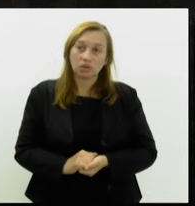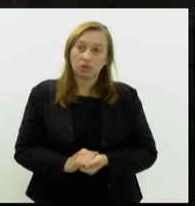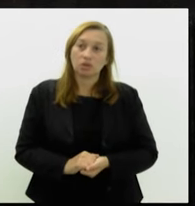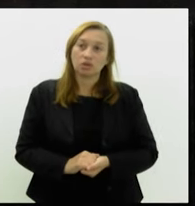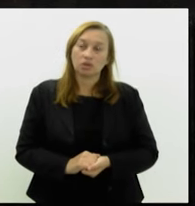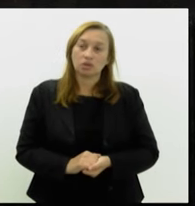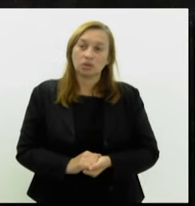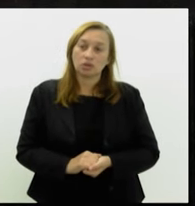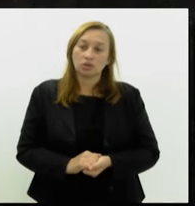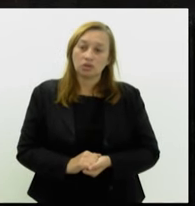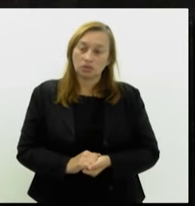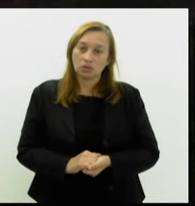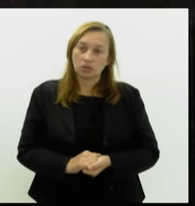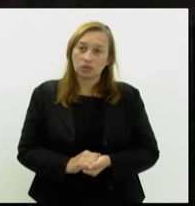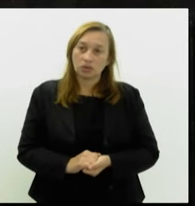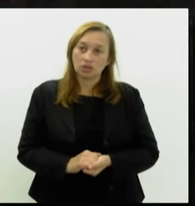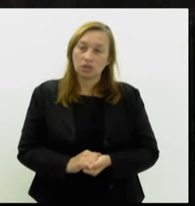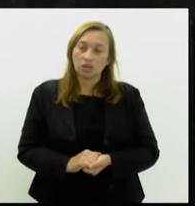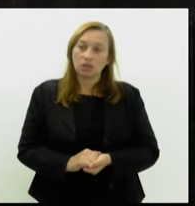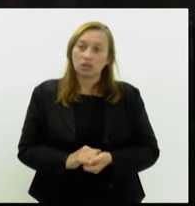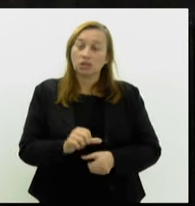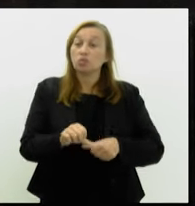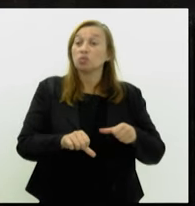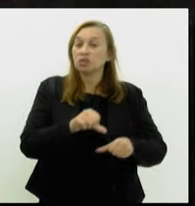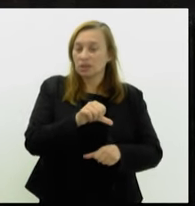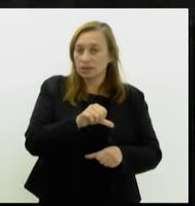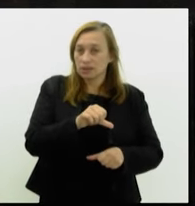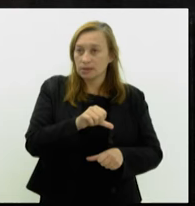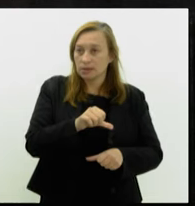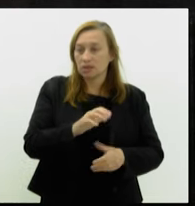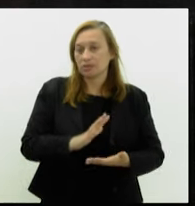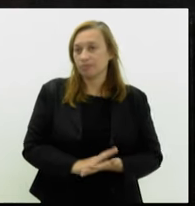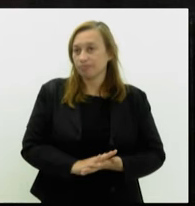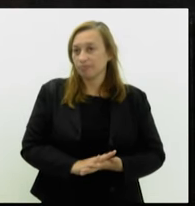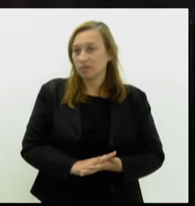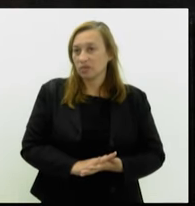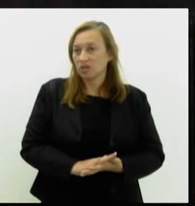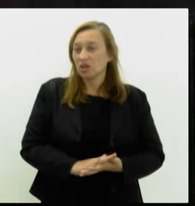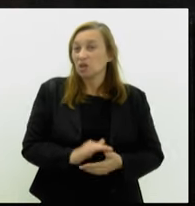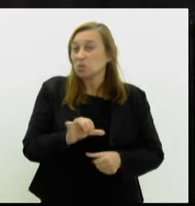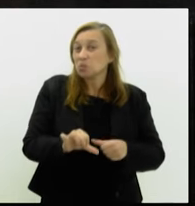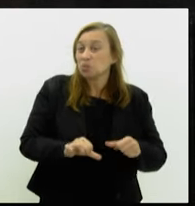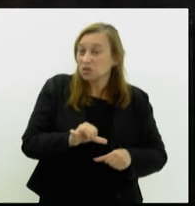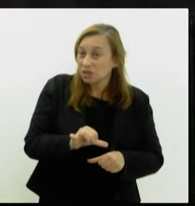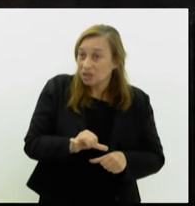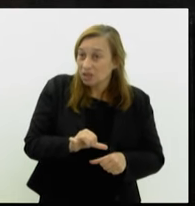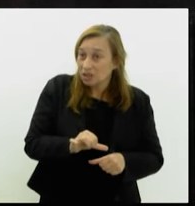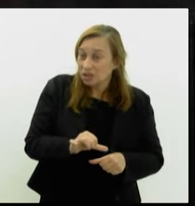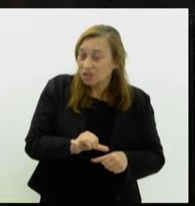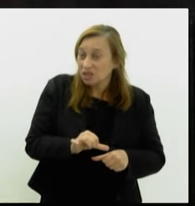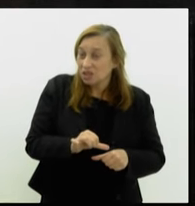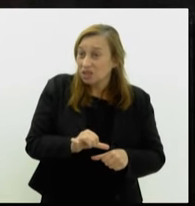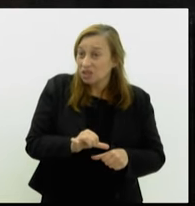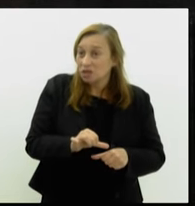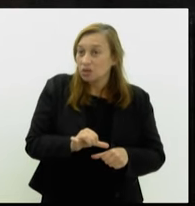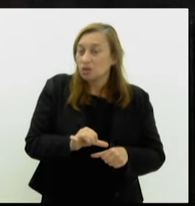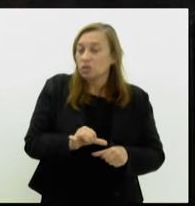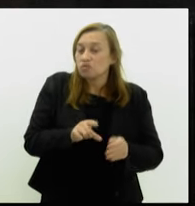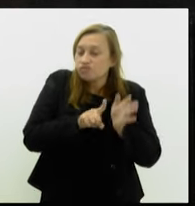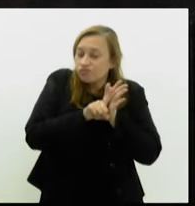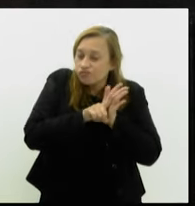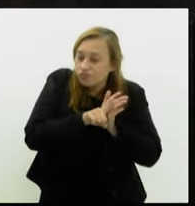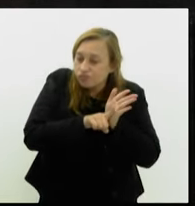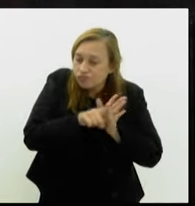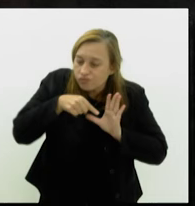de página. E virada de página só com muita, mas com muita